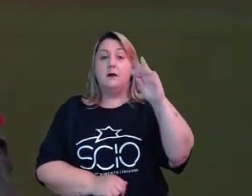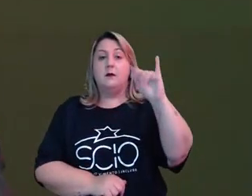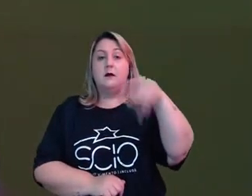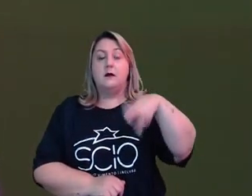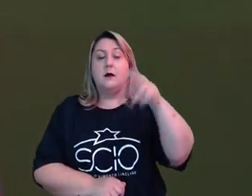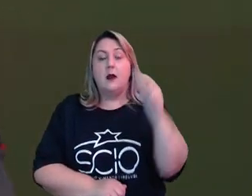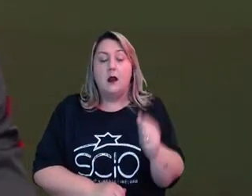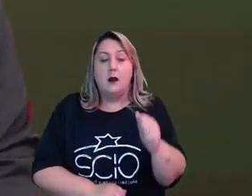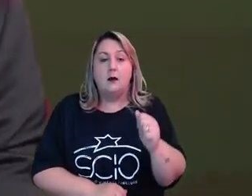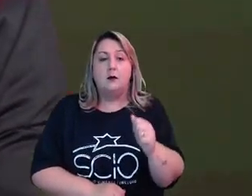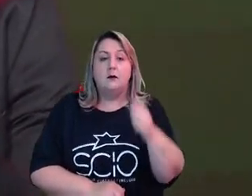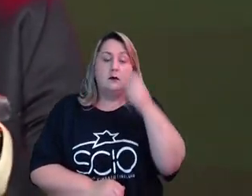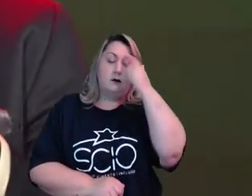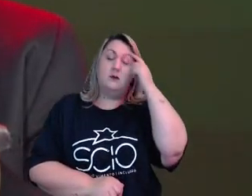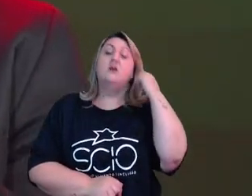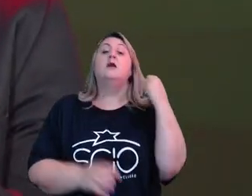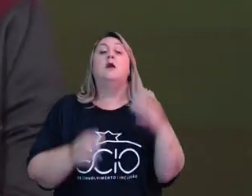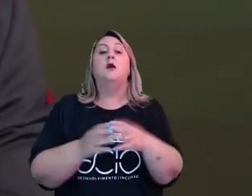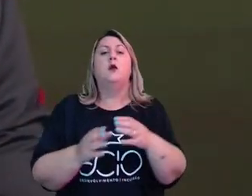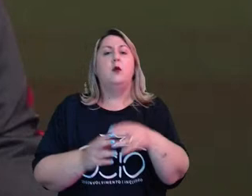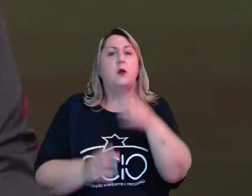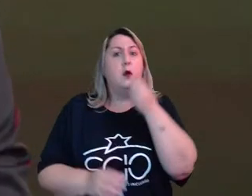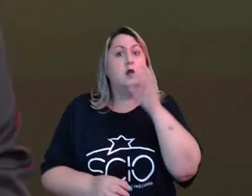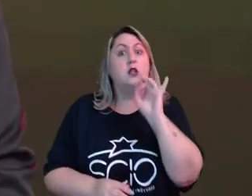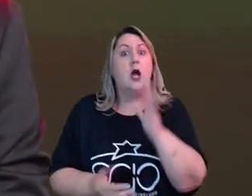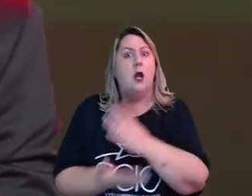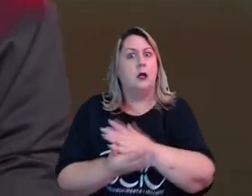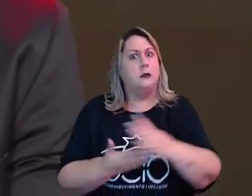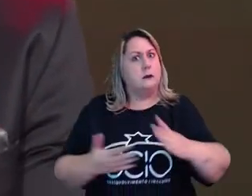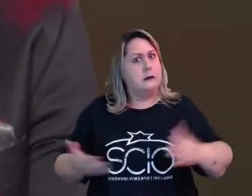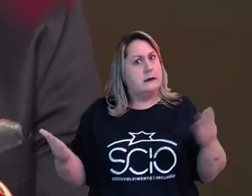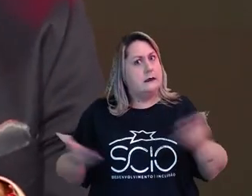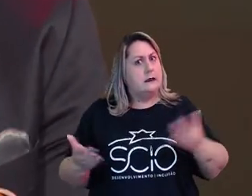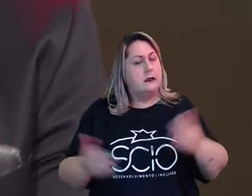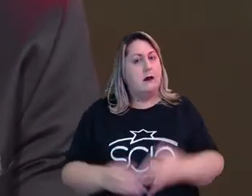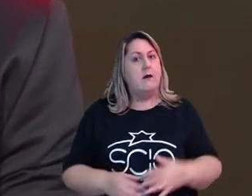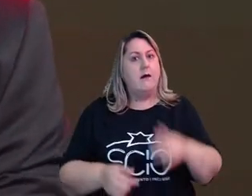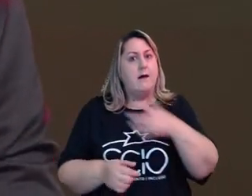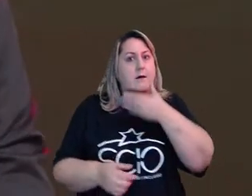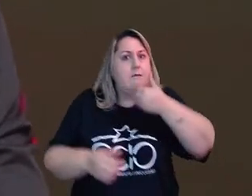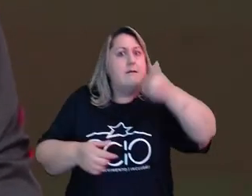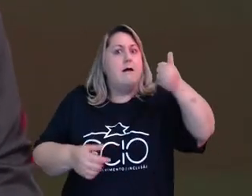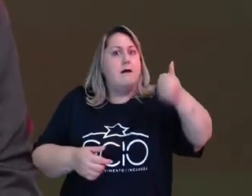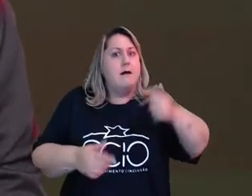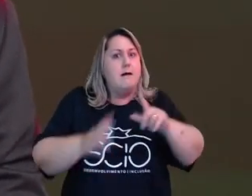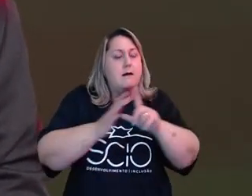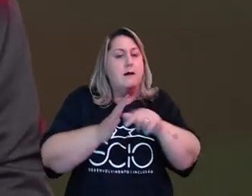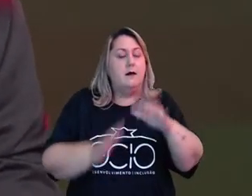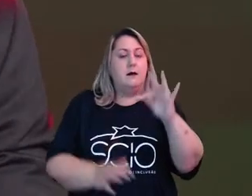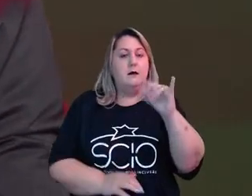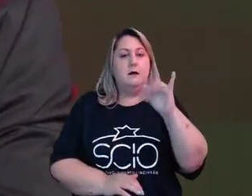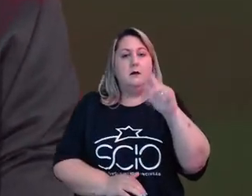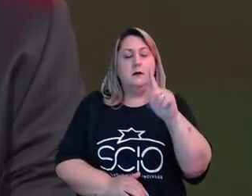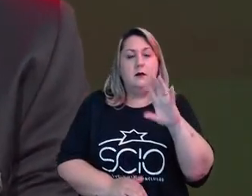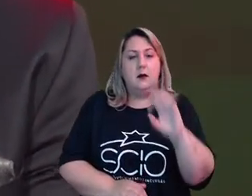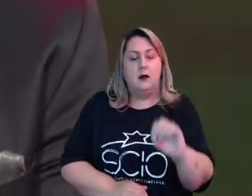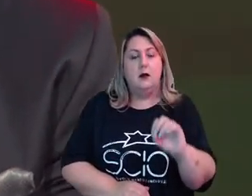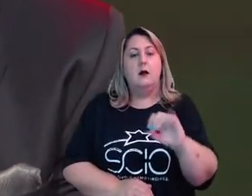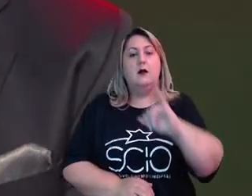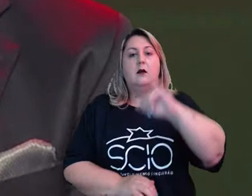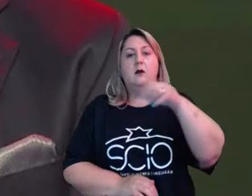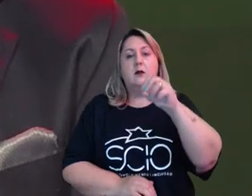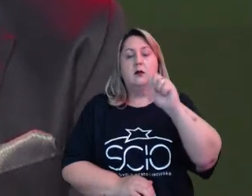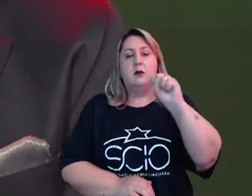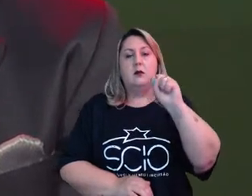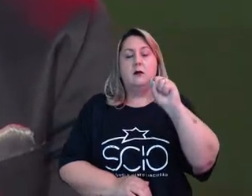noite. Muito legal, Fabiano tá falando. Só estamos começando, Fabiano. Vai ficar muito legal. Tiago Faria, tá mandando aplausos. O